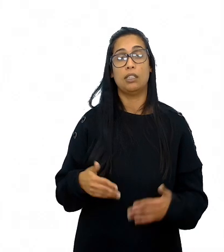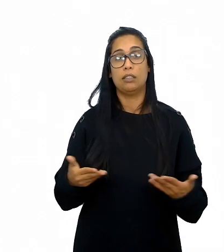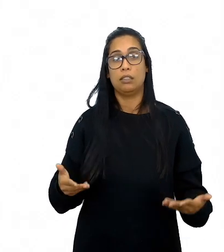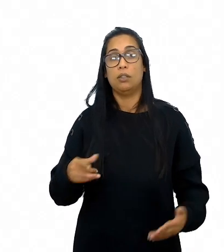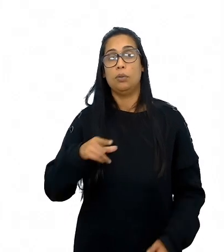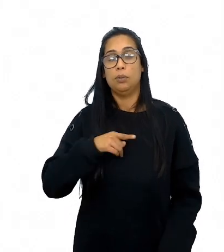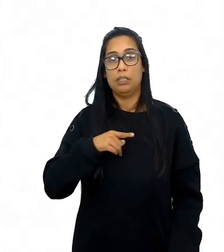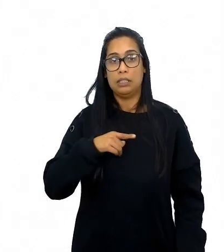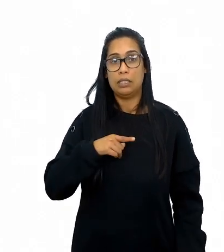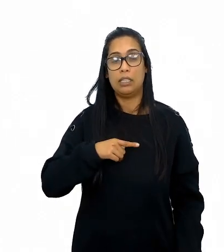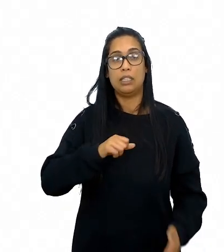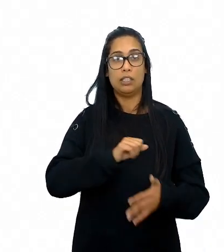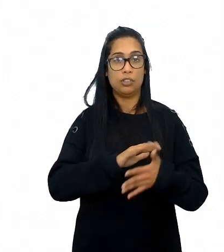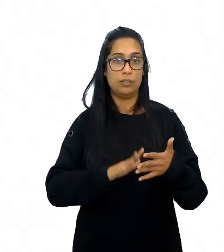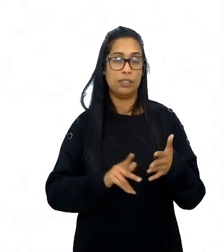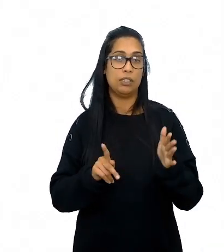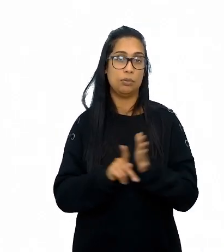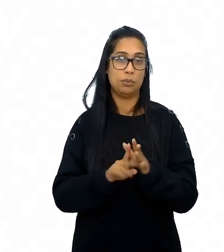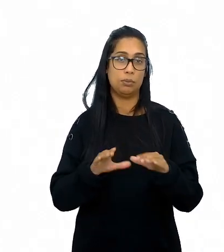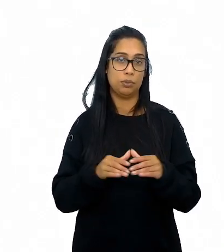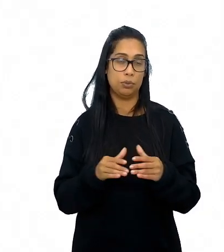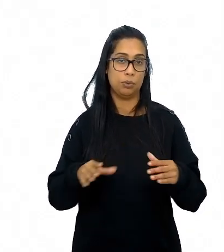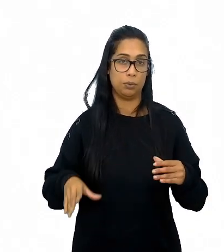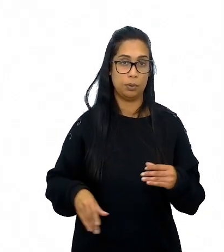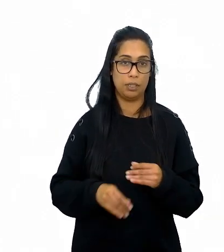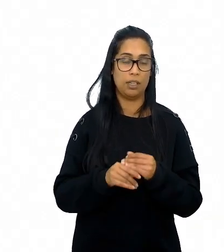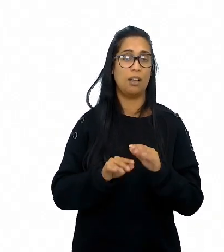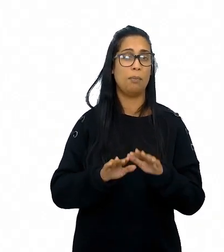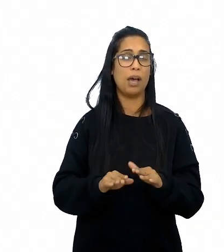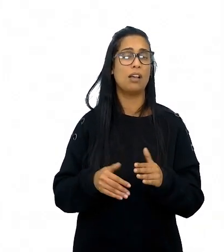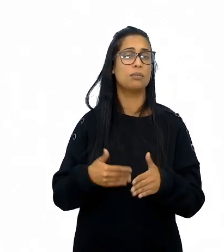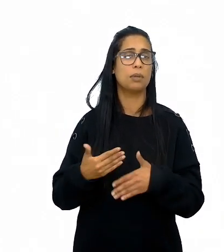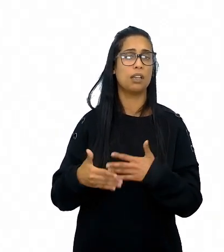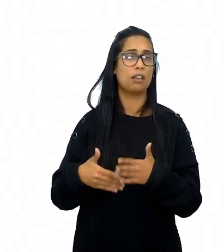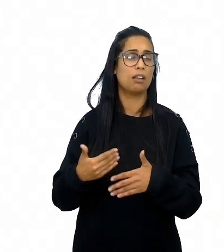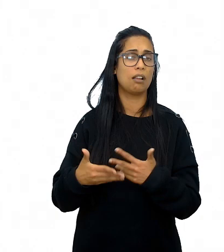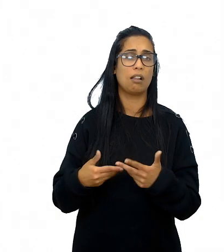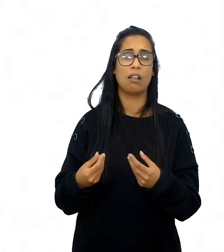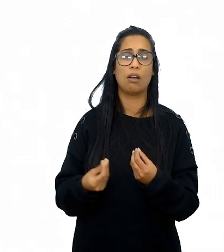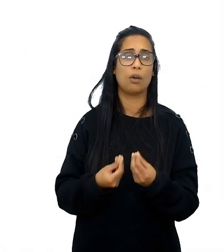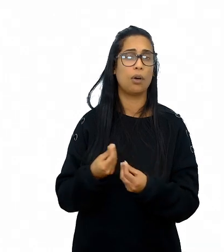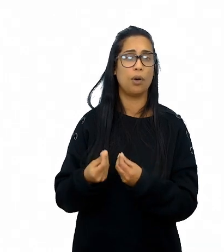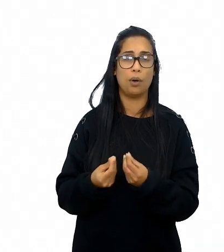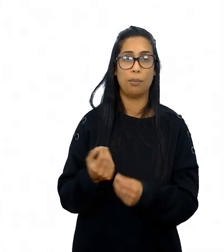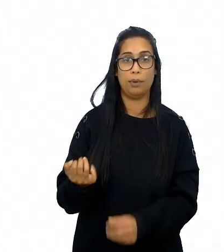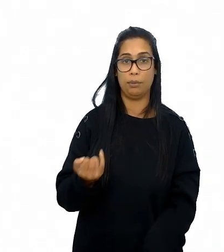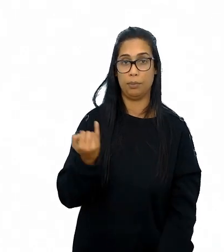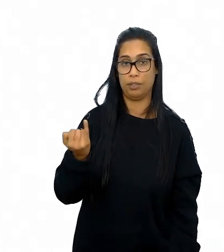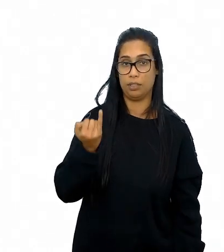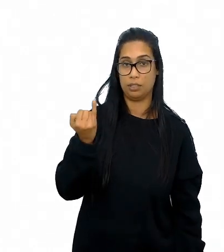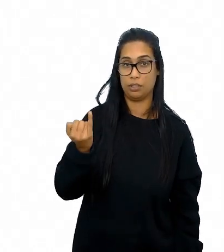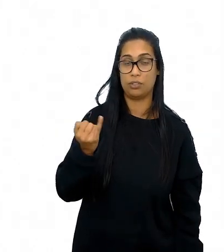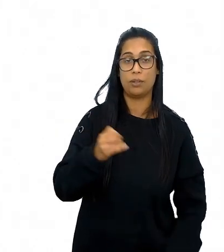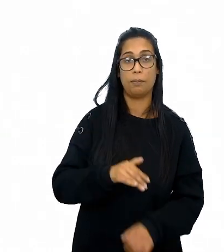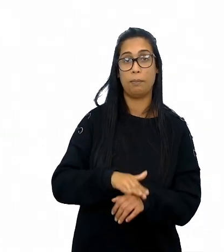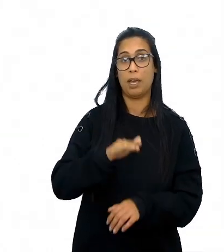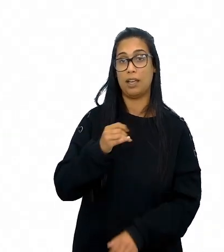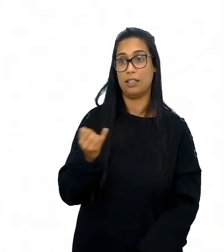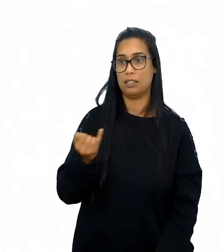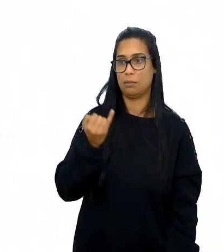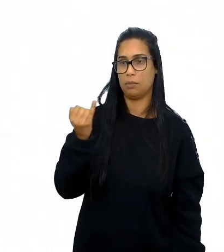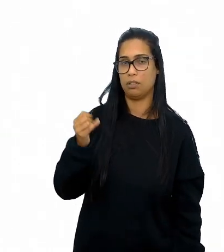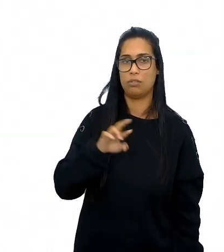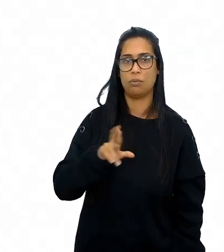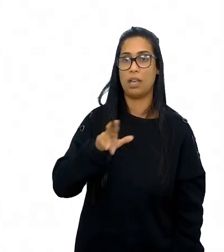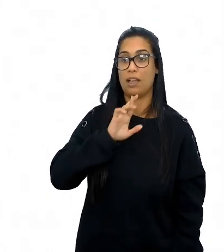esse trabalho colaborativo, né? E esse processo, ele é muito mais importante do que no final ali, aquele resultado